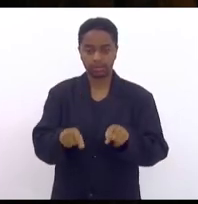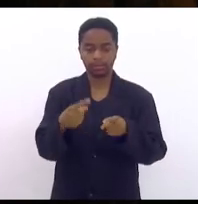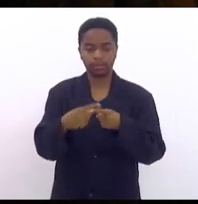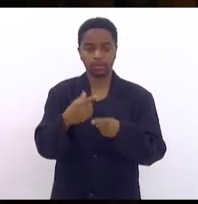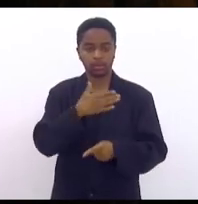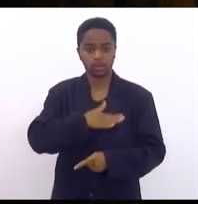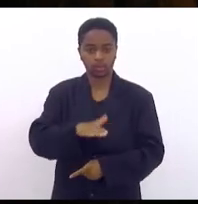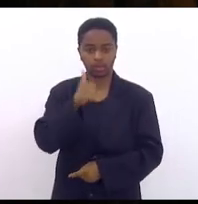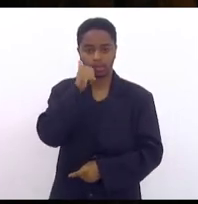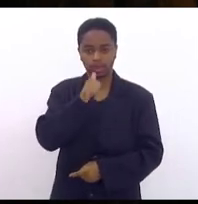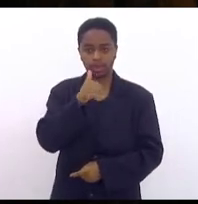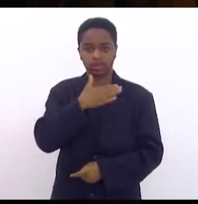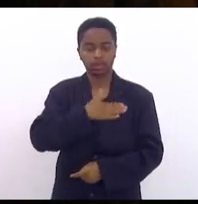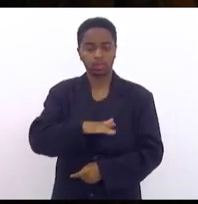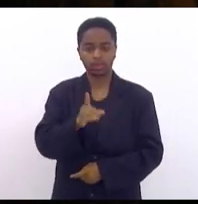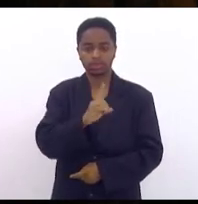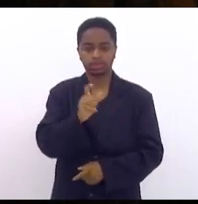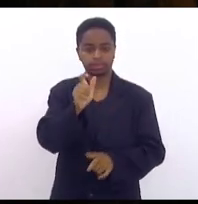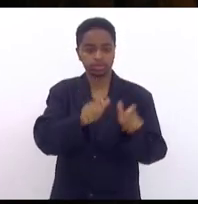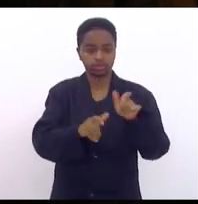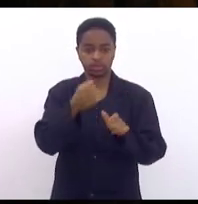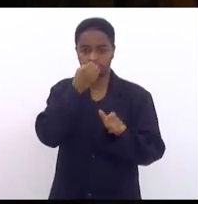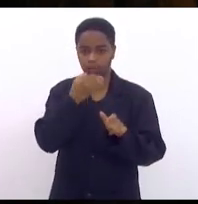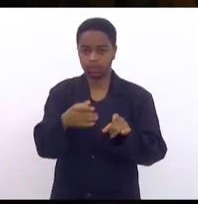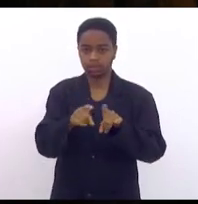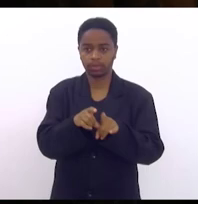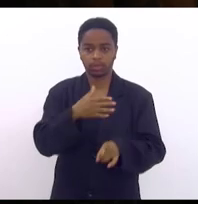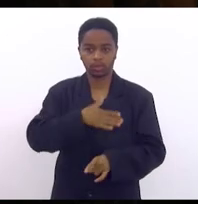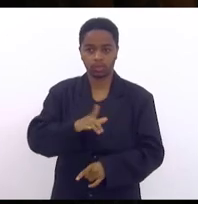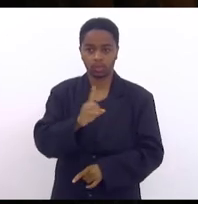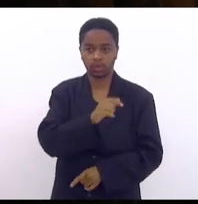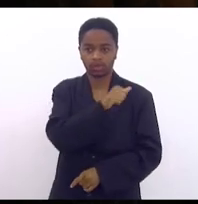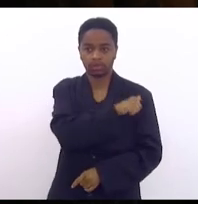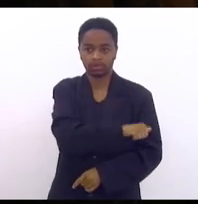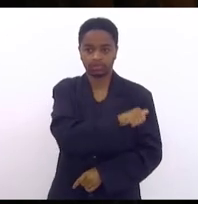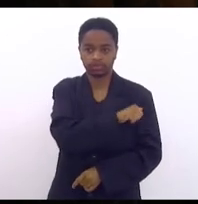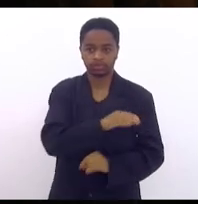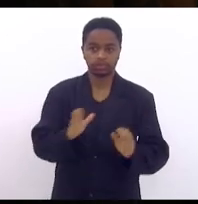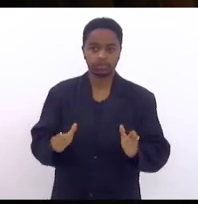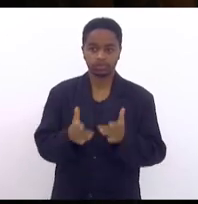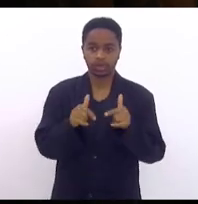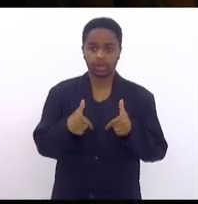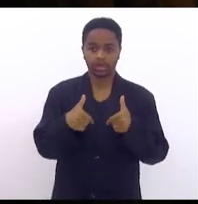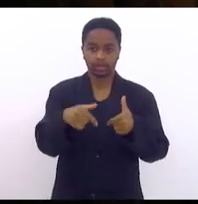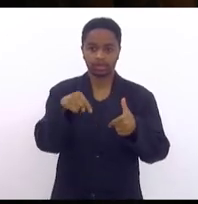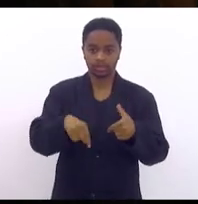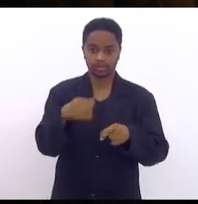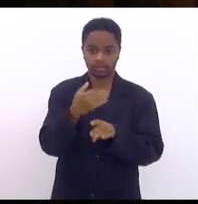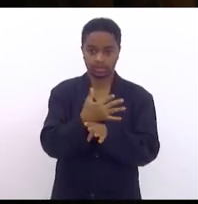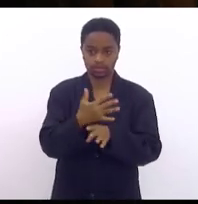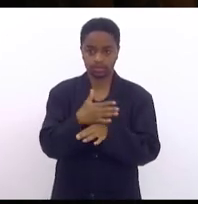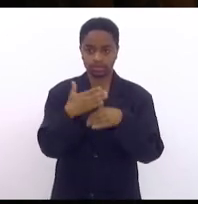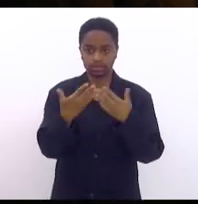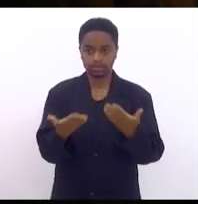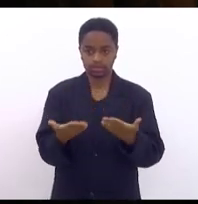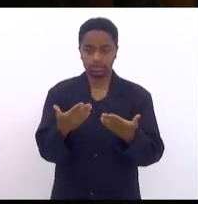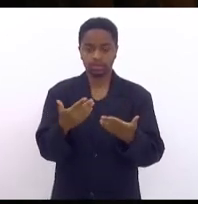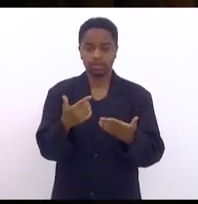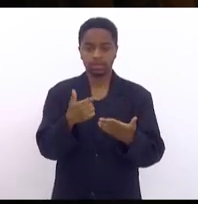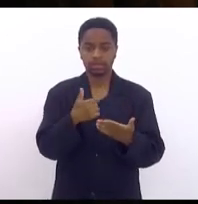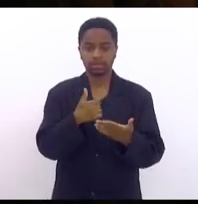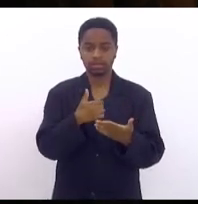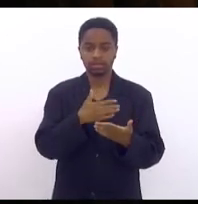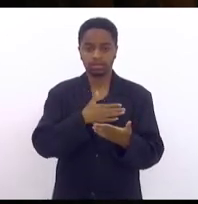não gosta do cidadão de bem, não gosta do Rio de Janeiro, está promovendo com a nossa cidade. Então, o meu encaminhamento